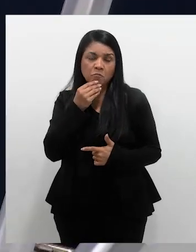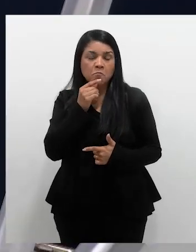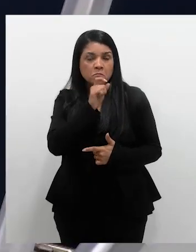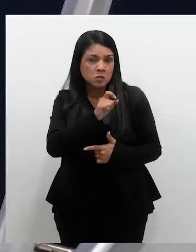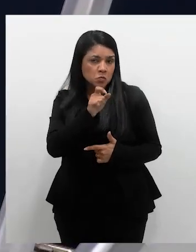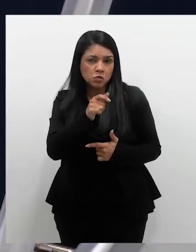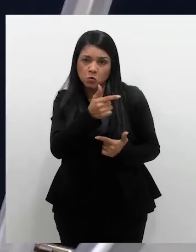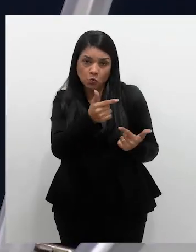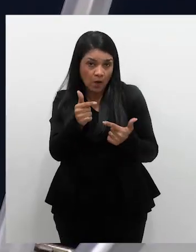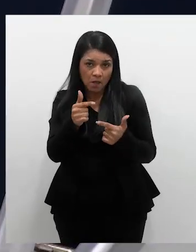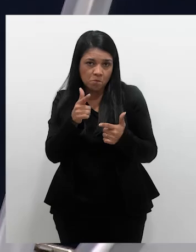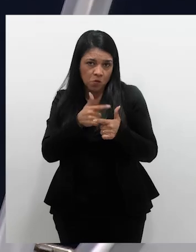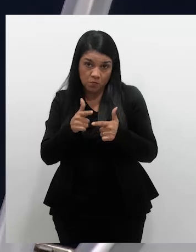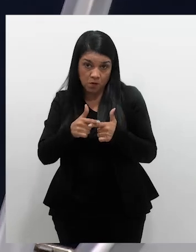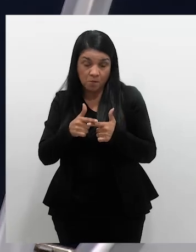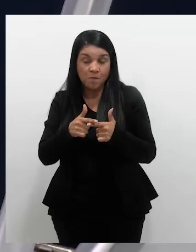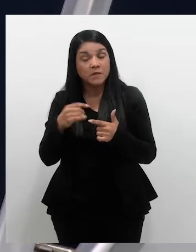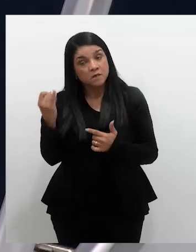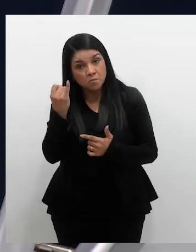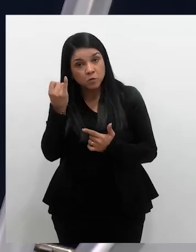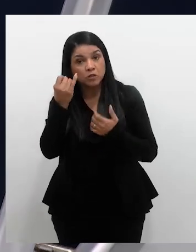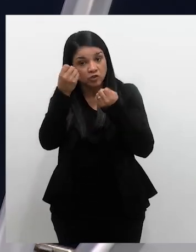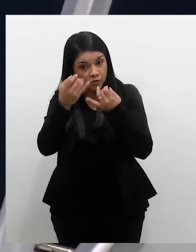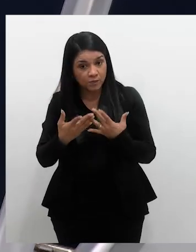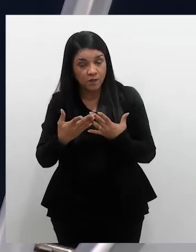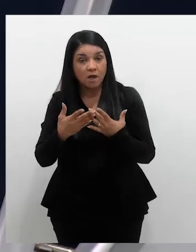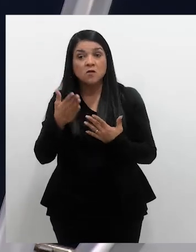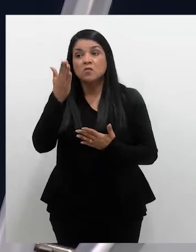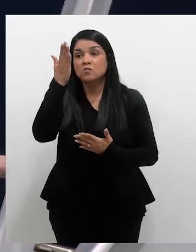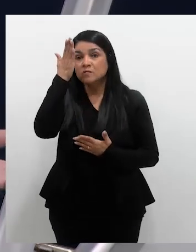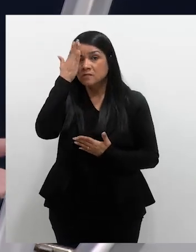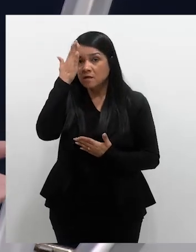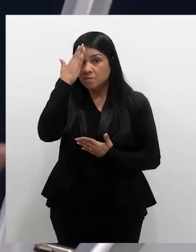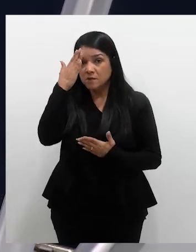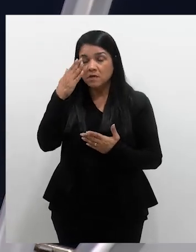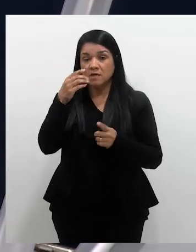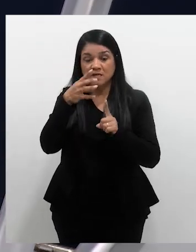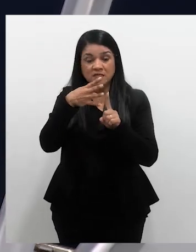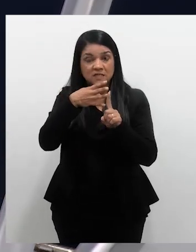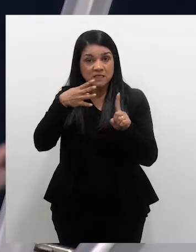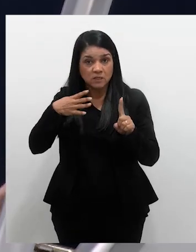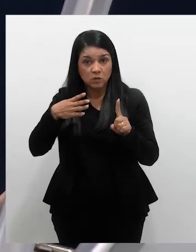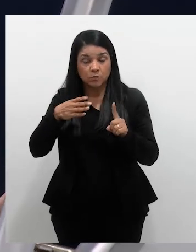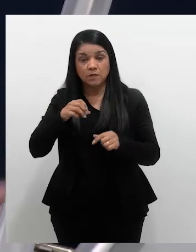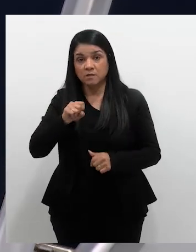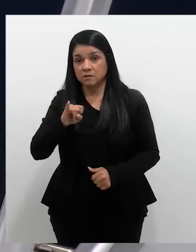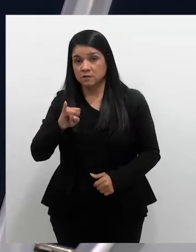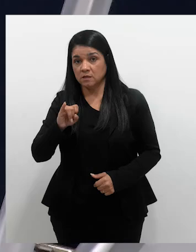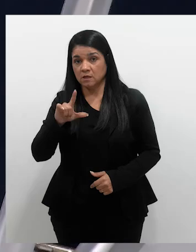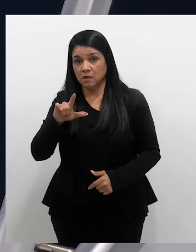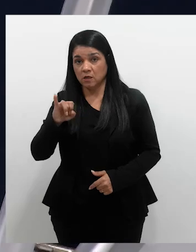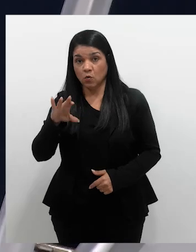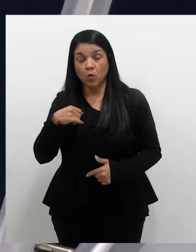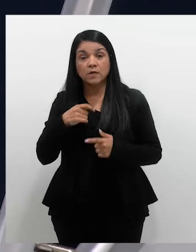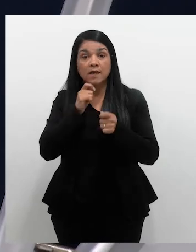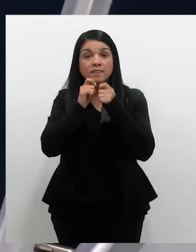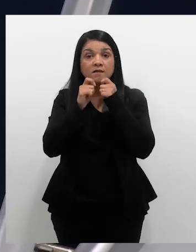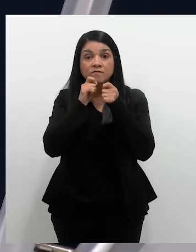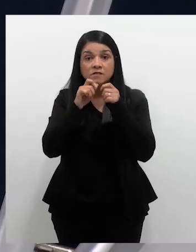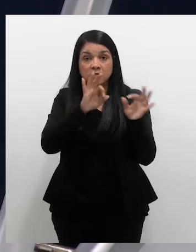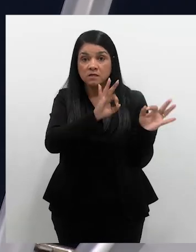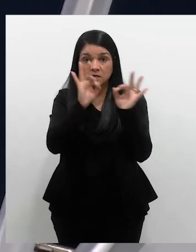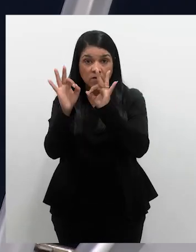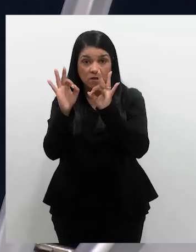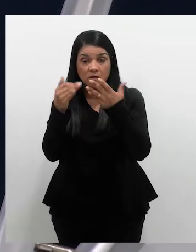tem pessoas que não causam, mas é importante falar sobre isso, porque eu fiquei sabendo que existia essa síndrome da silicone através de uma